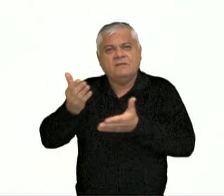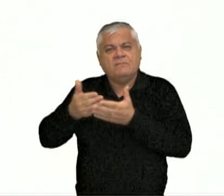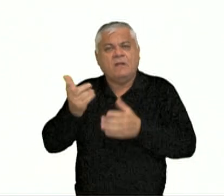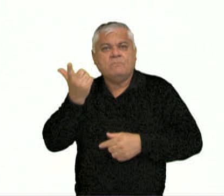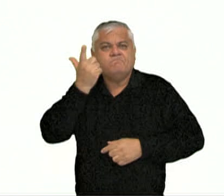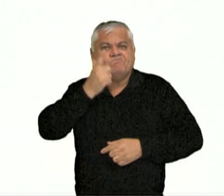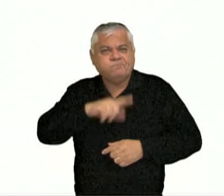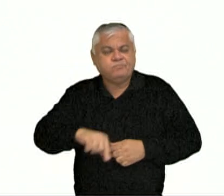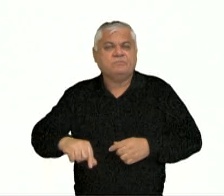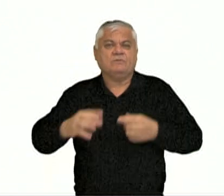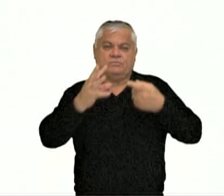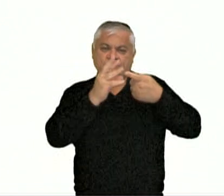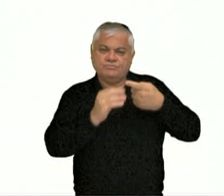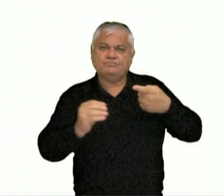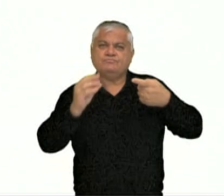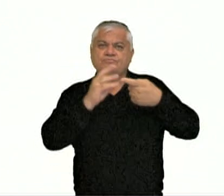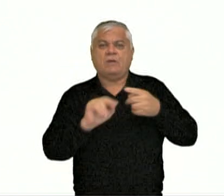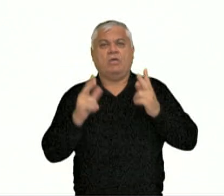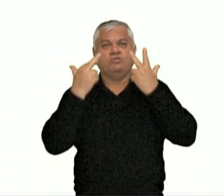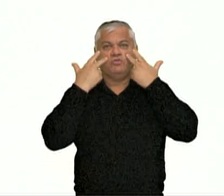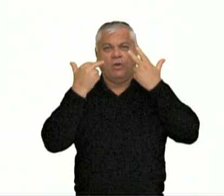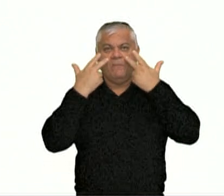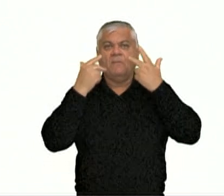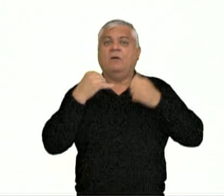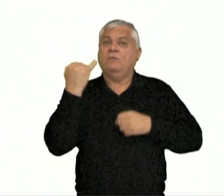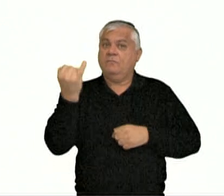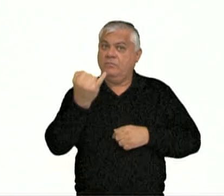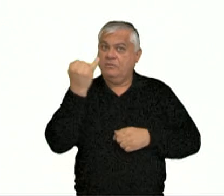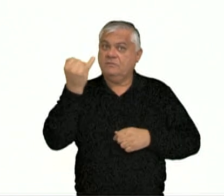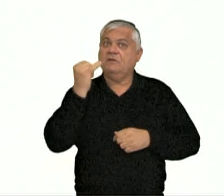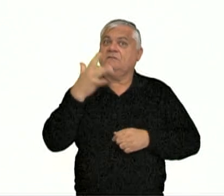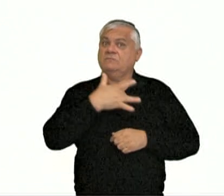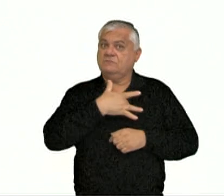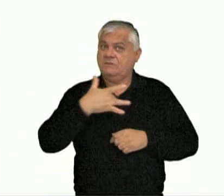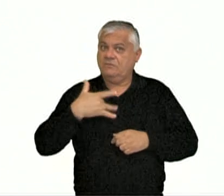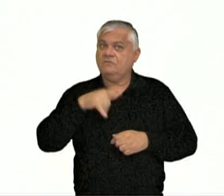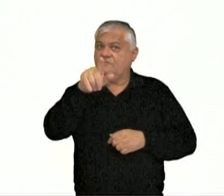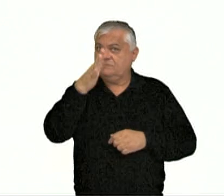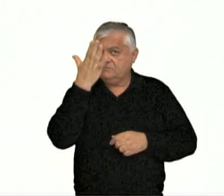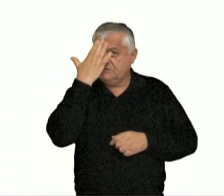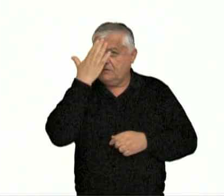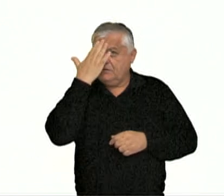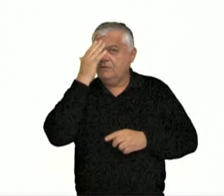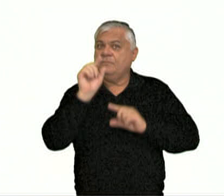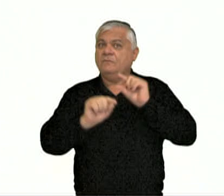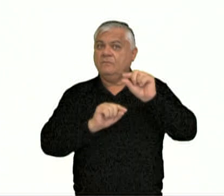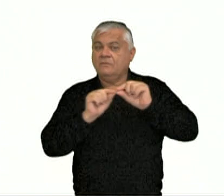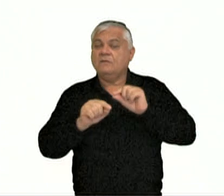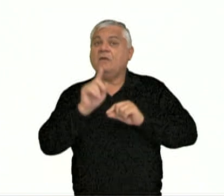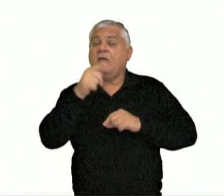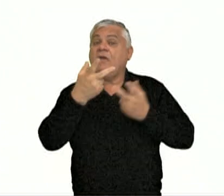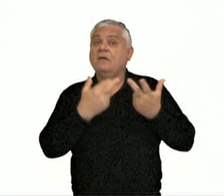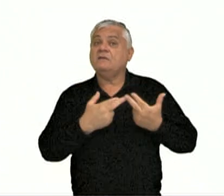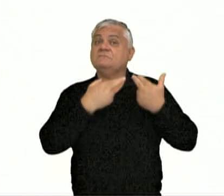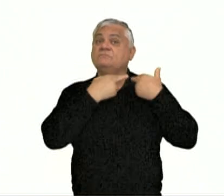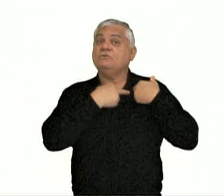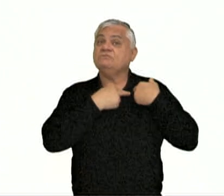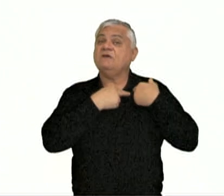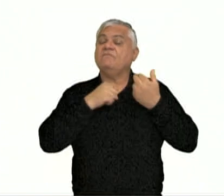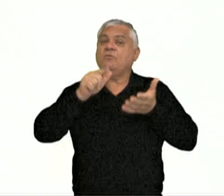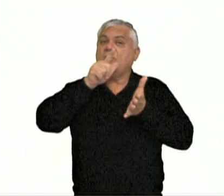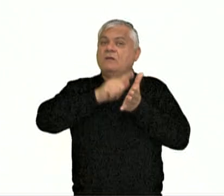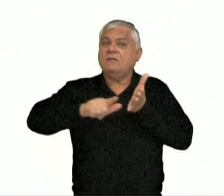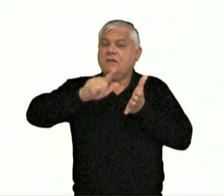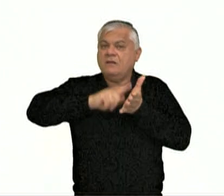acertar a filtração da pessoa, que é um processo muito importante. Agora você já sabe, é o processo responsável por